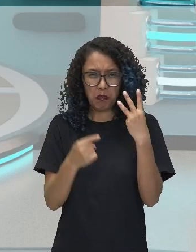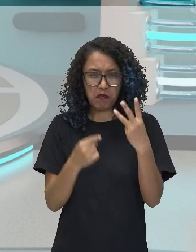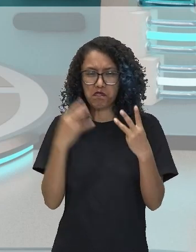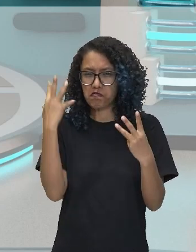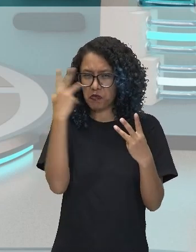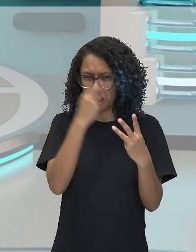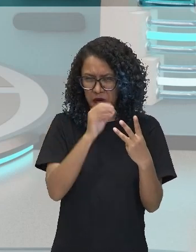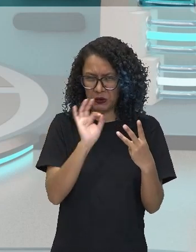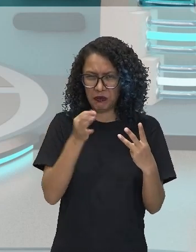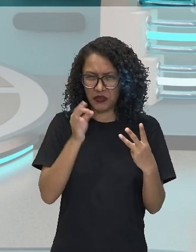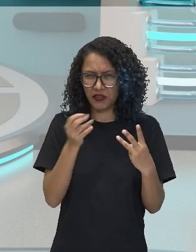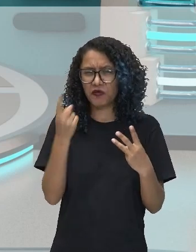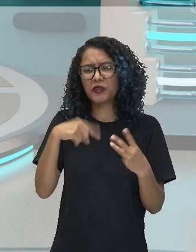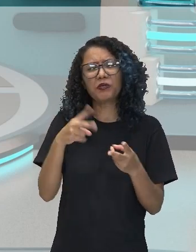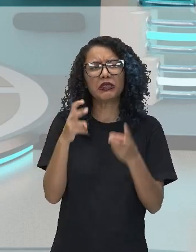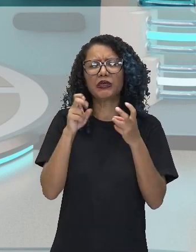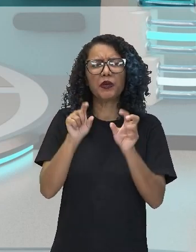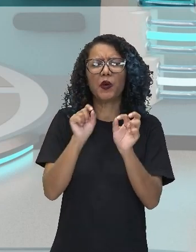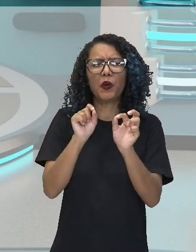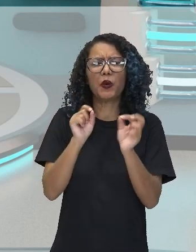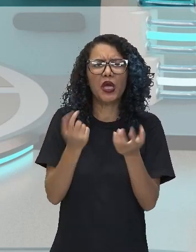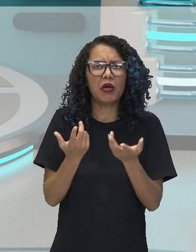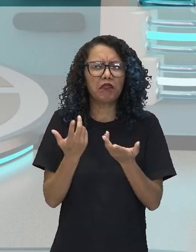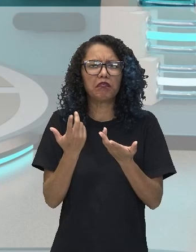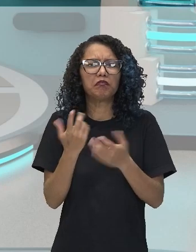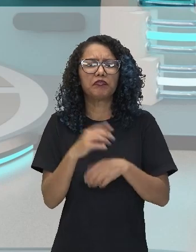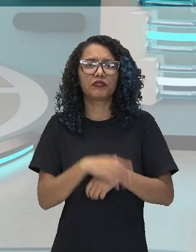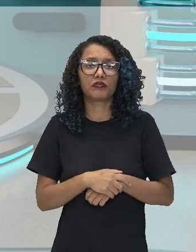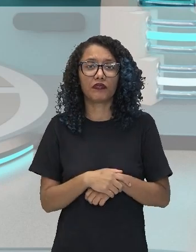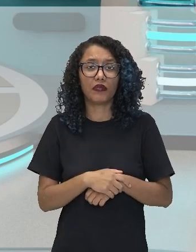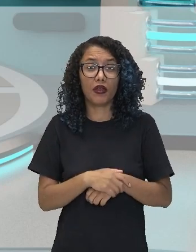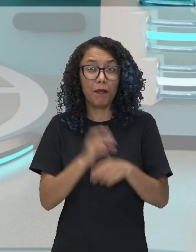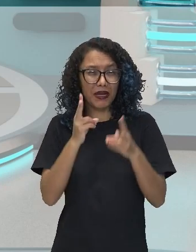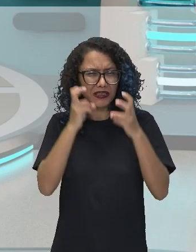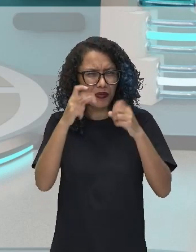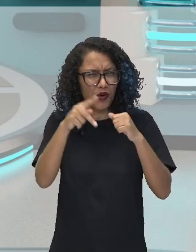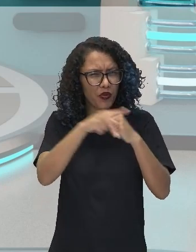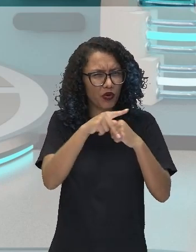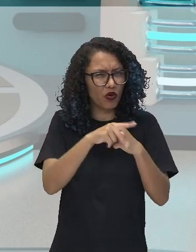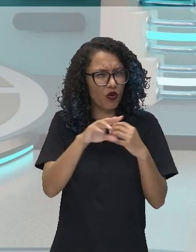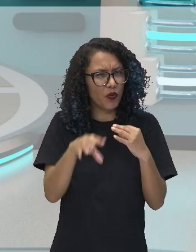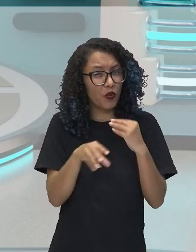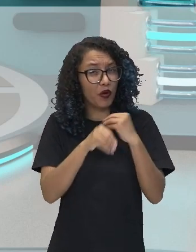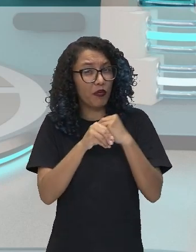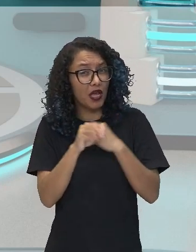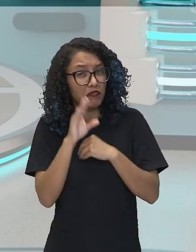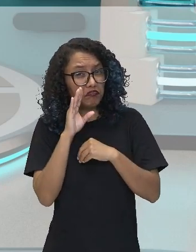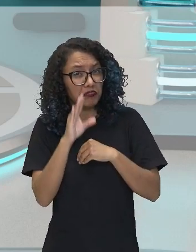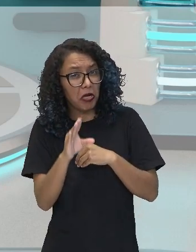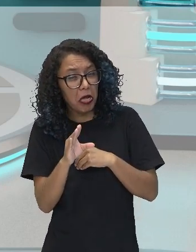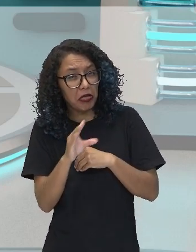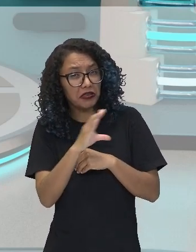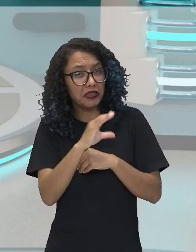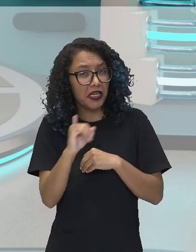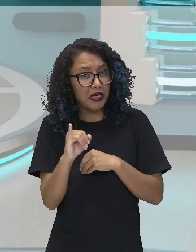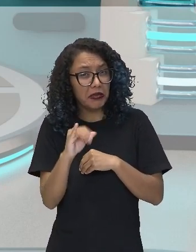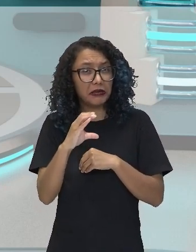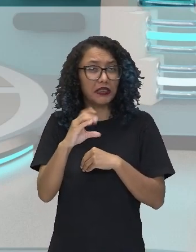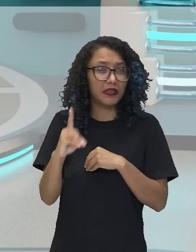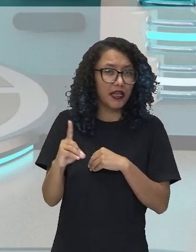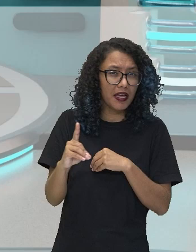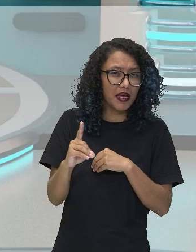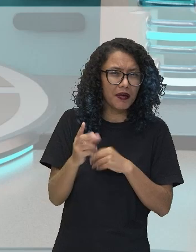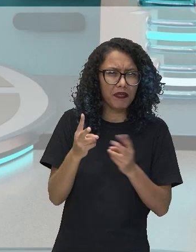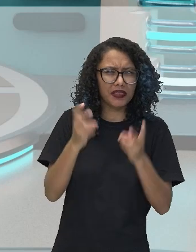vocês perceberam aí? Vocês conseguiram ver algum pronome, complemento, direto, indireto? Conseguiram ver os dois em